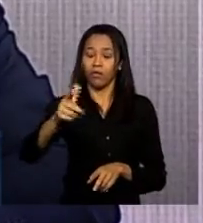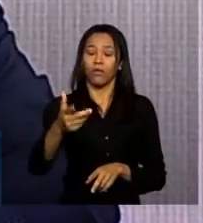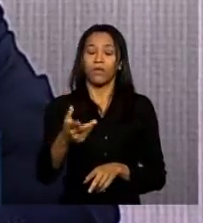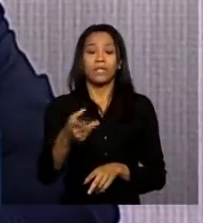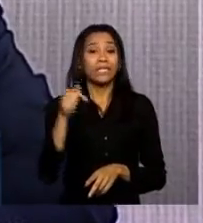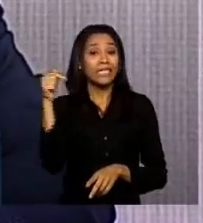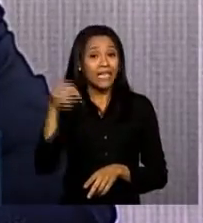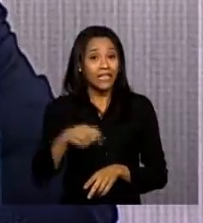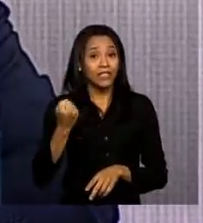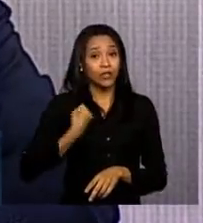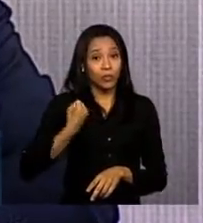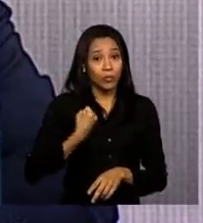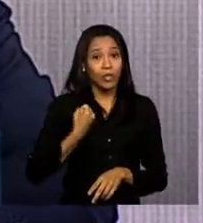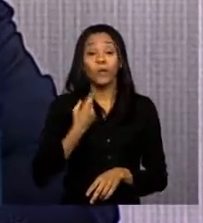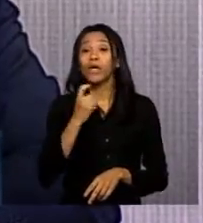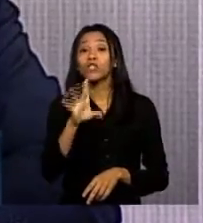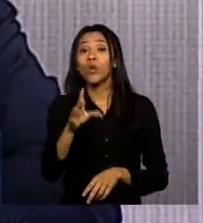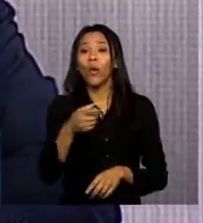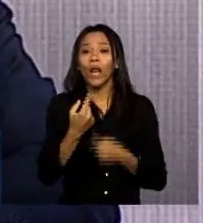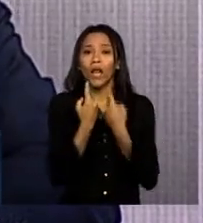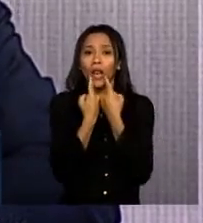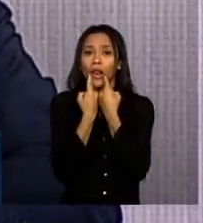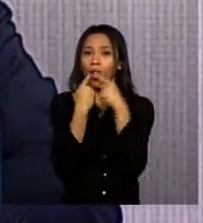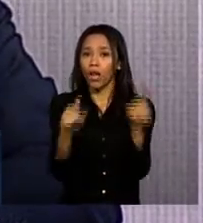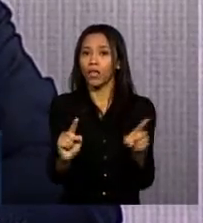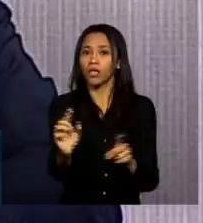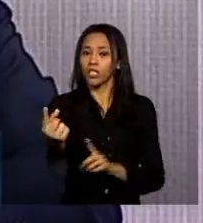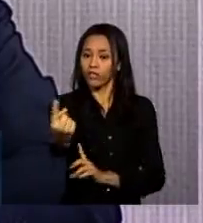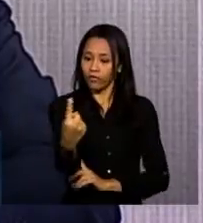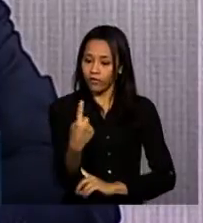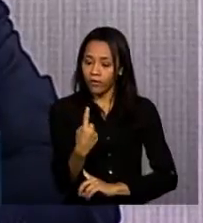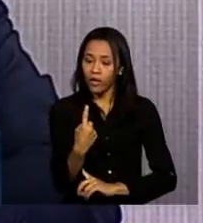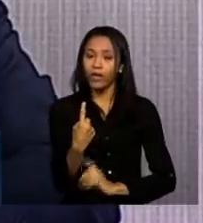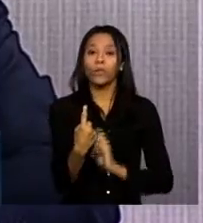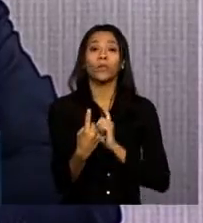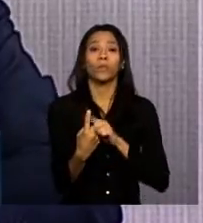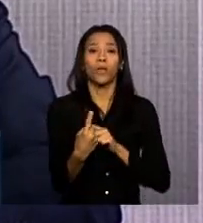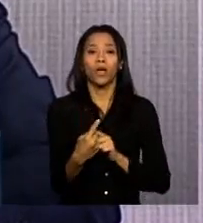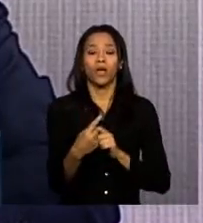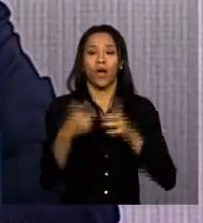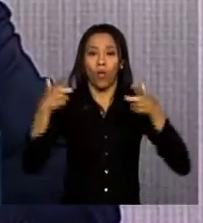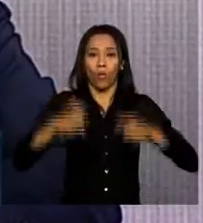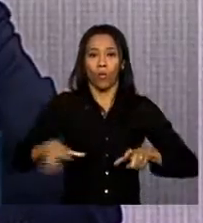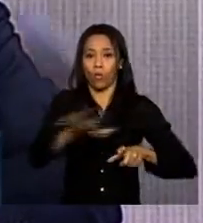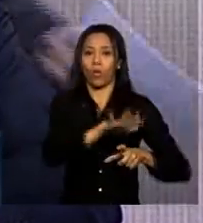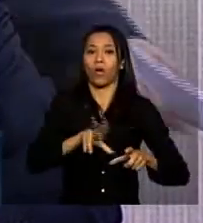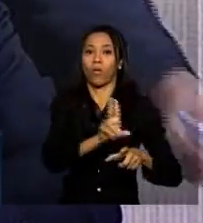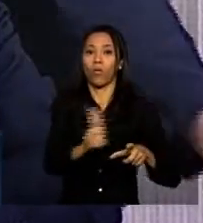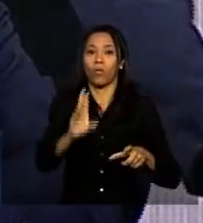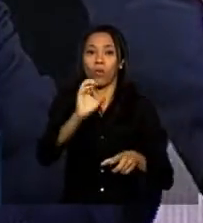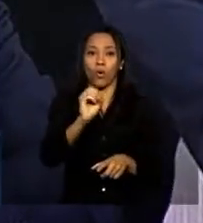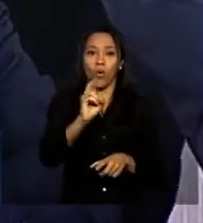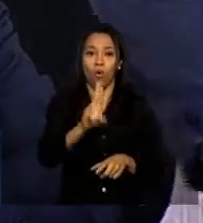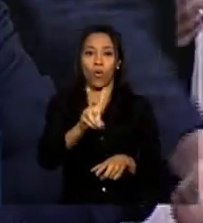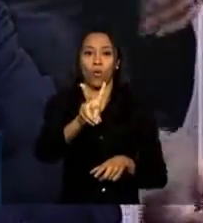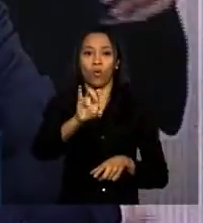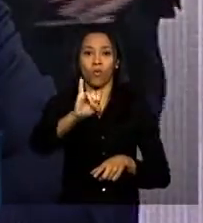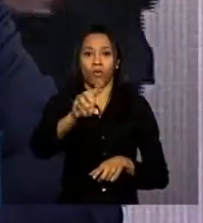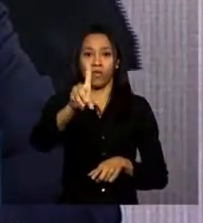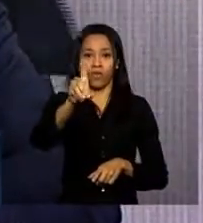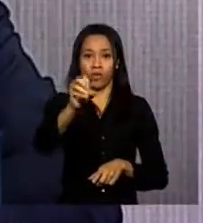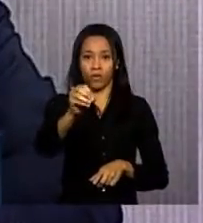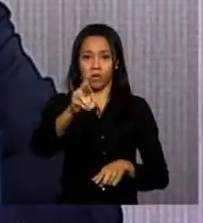visibilidade apenas àquela denúncia que chegou à ouvidoria. Aquilo que efetivamente ocorre em cada um dos